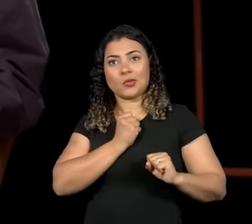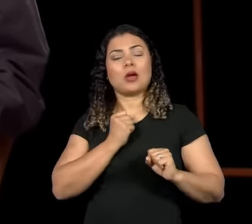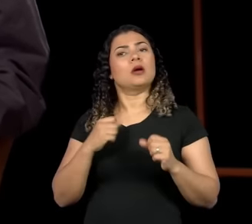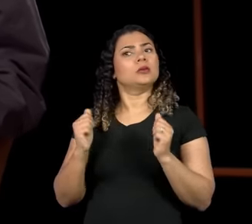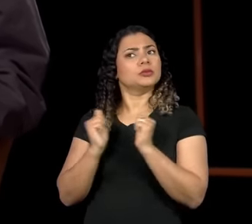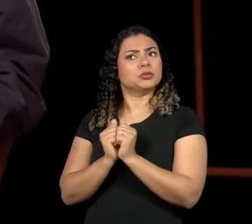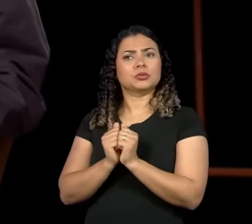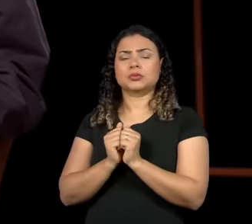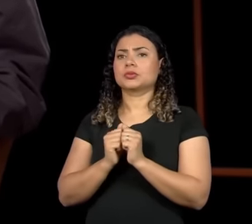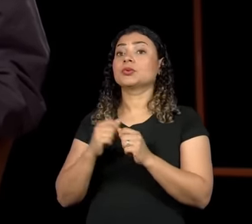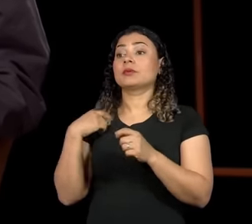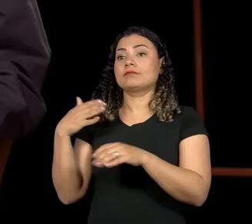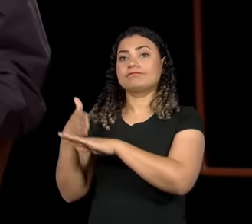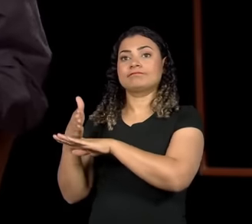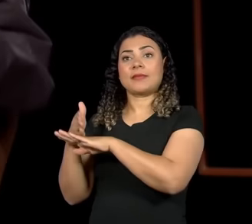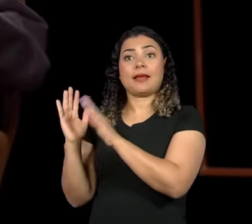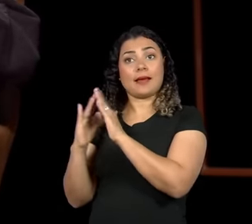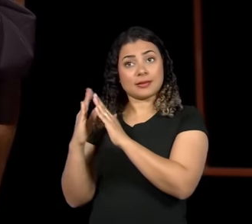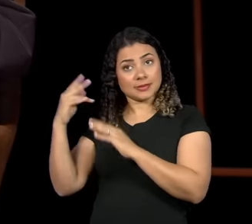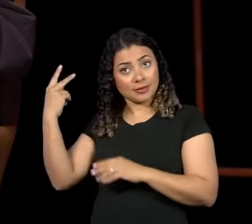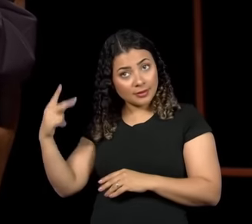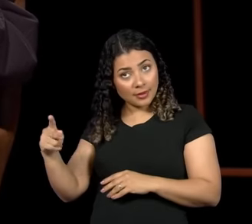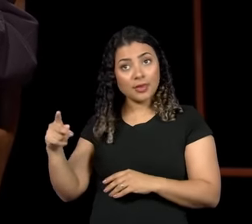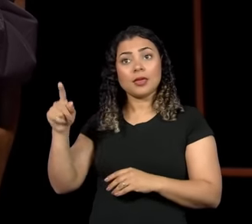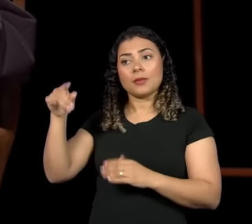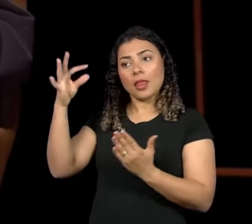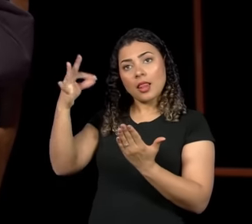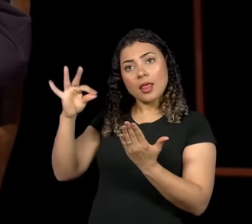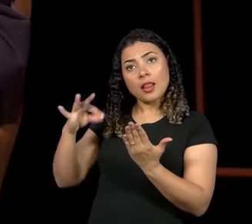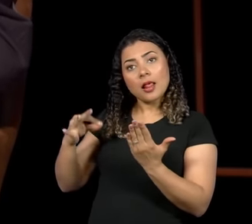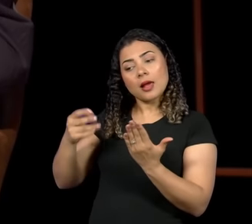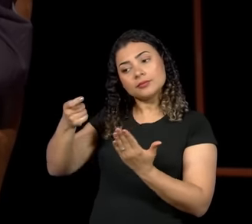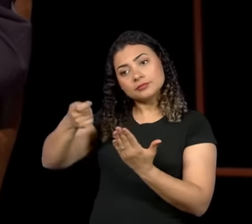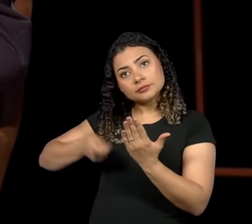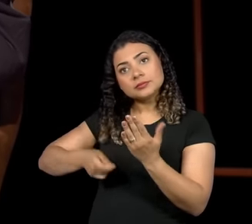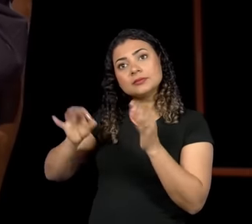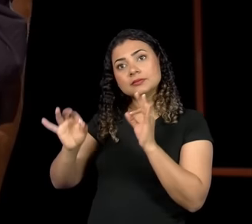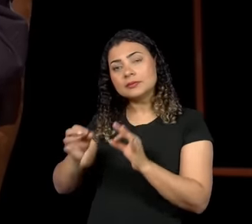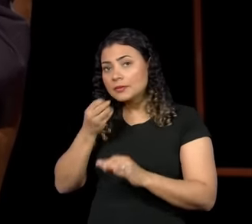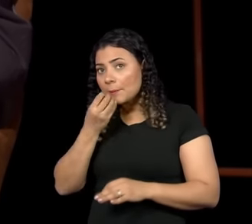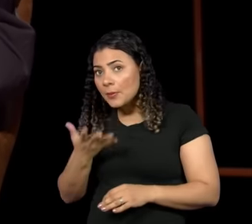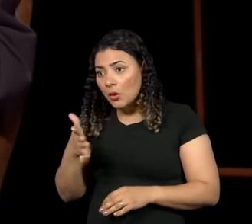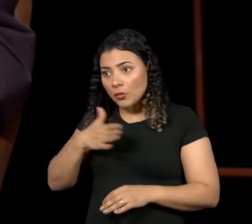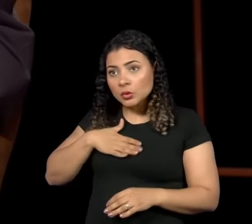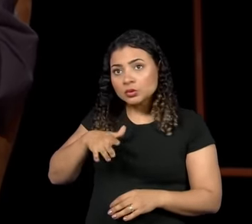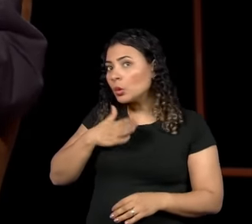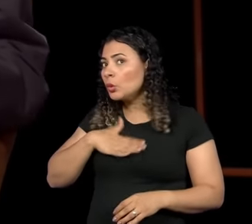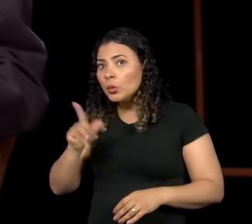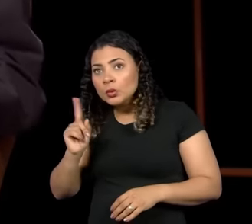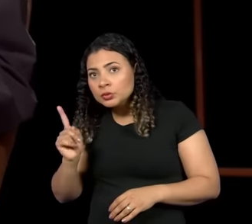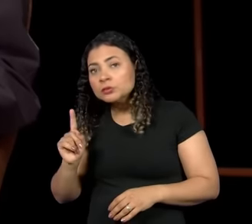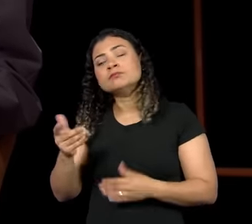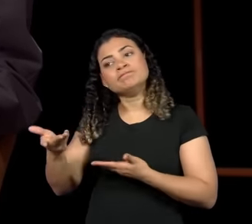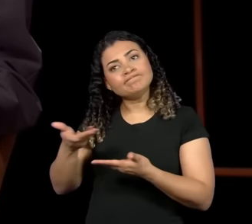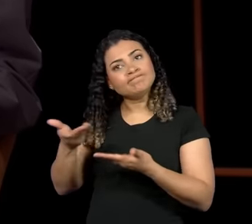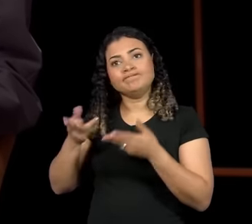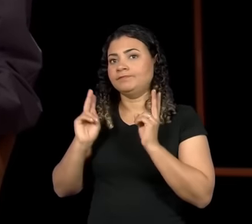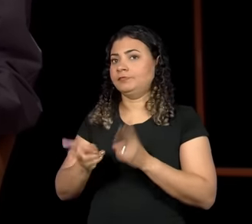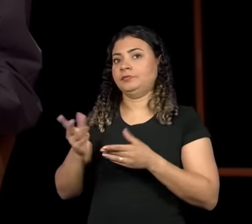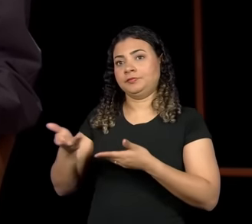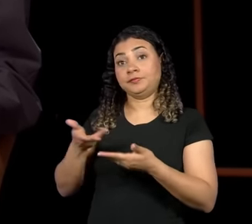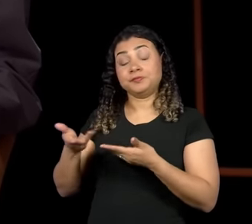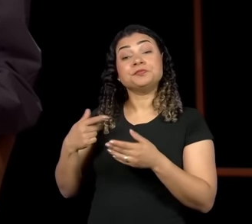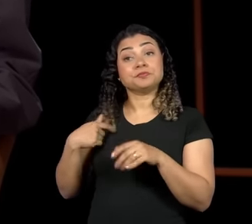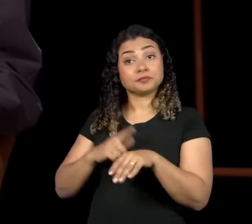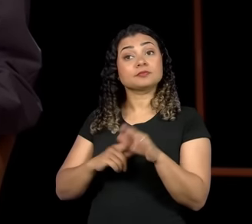íamos muito à casa dele para ele checar o roteiro, para ver se estava bom, se ele gostou, se não gostou. Então, foi uma